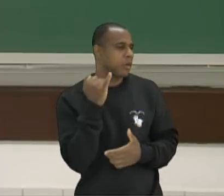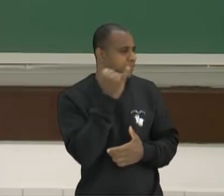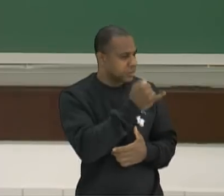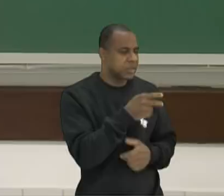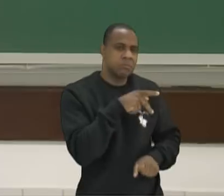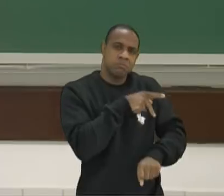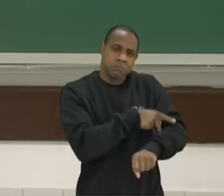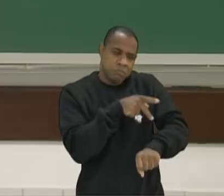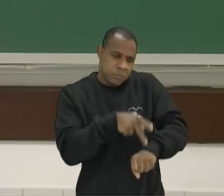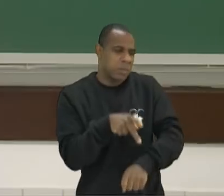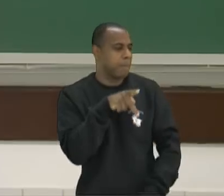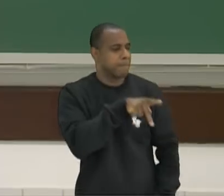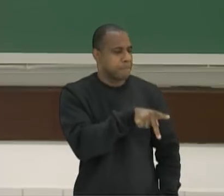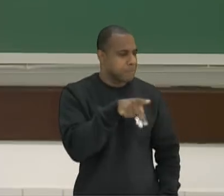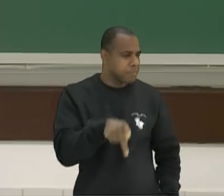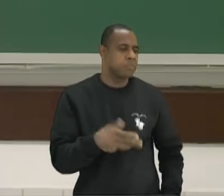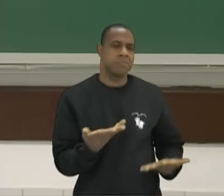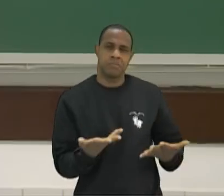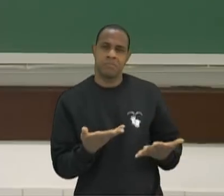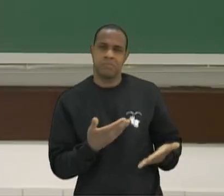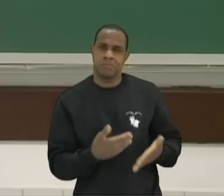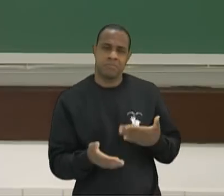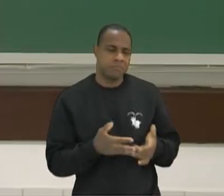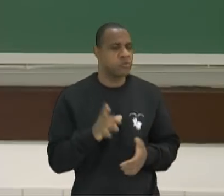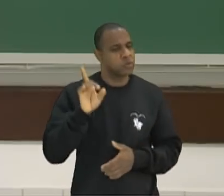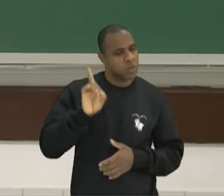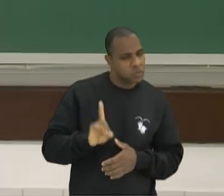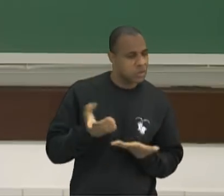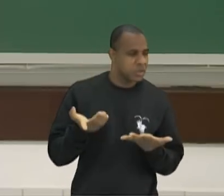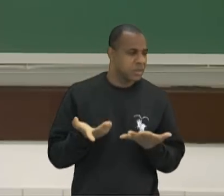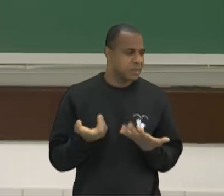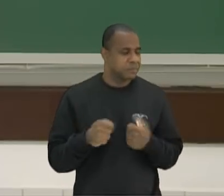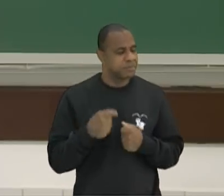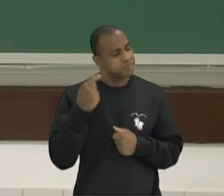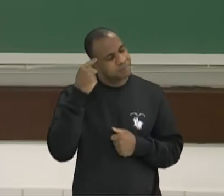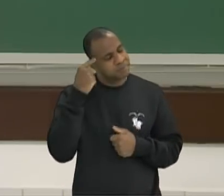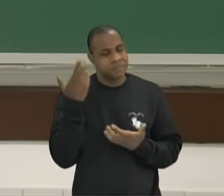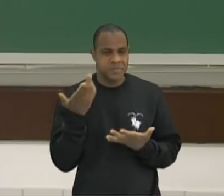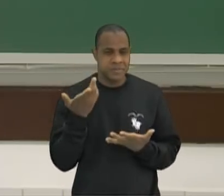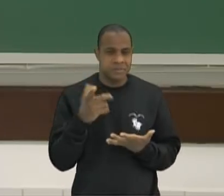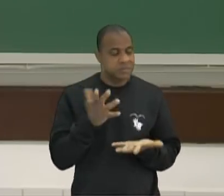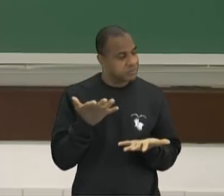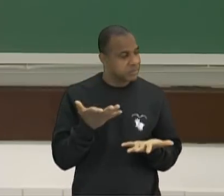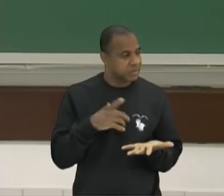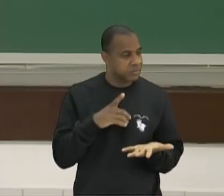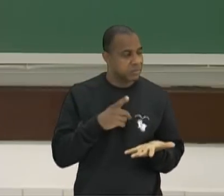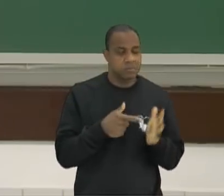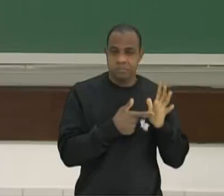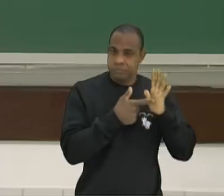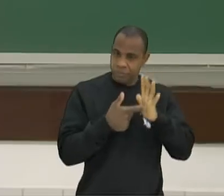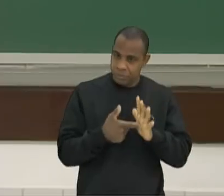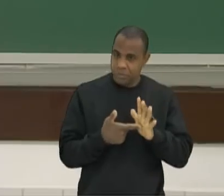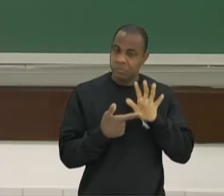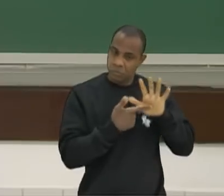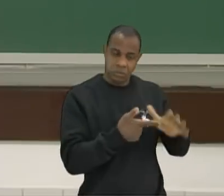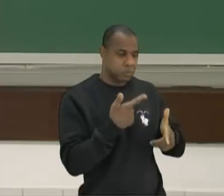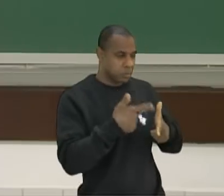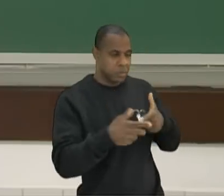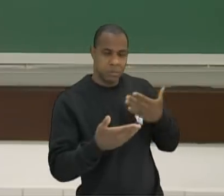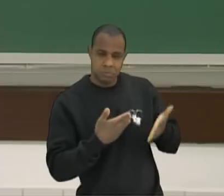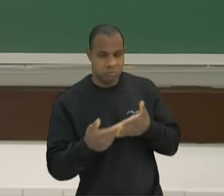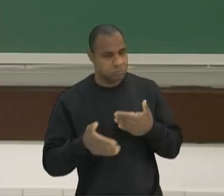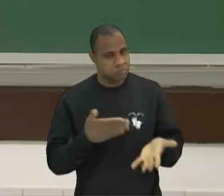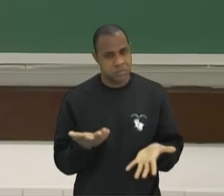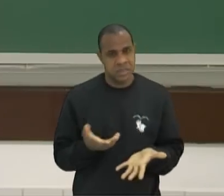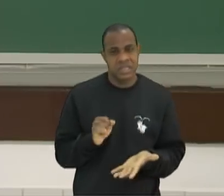pedagoga, seus professores, a direção, a equipe diretiva esteja ciente da situação que está ocorrendo com você. Cada caso pode ser tratado de